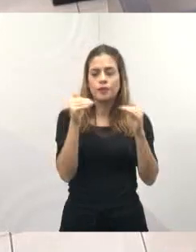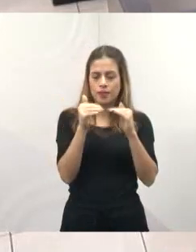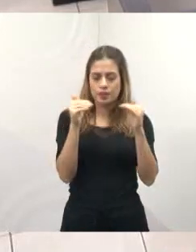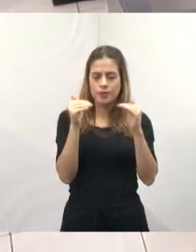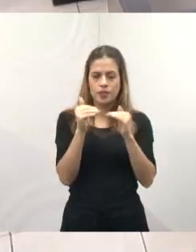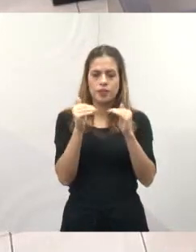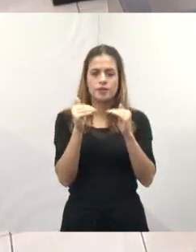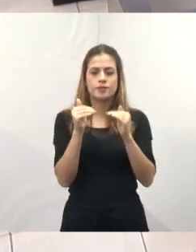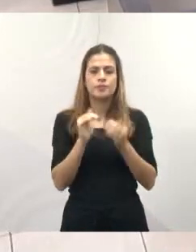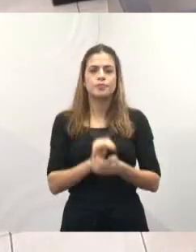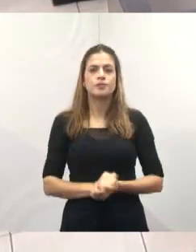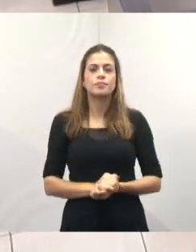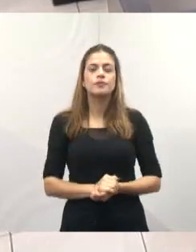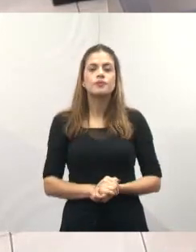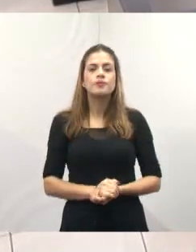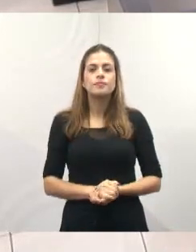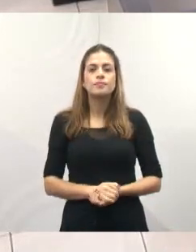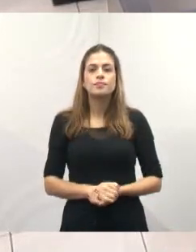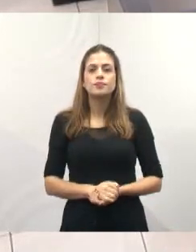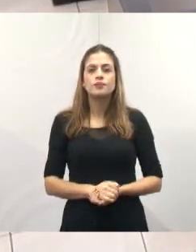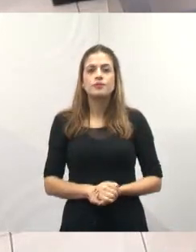Favorável.